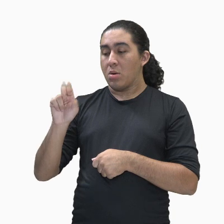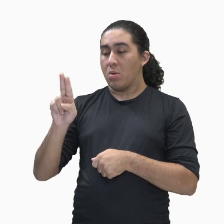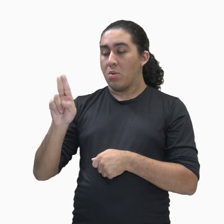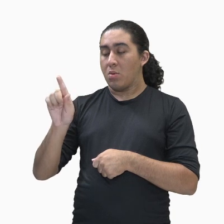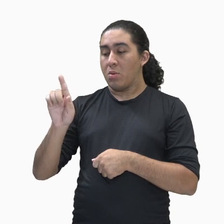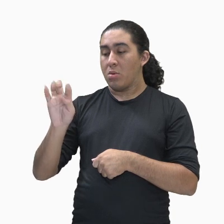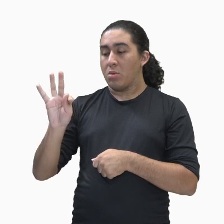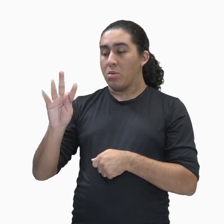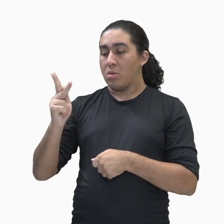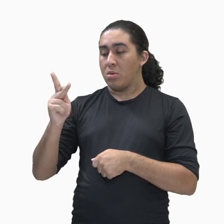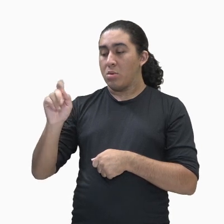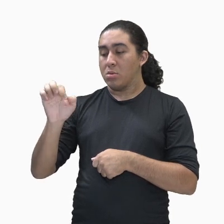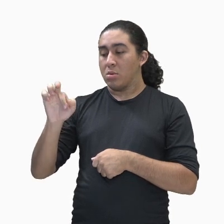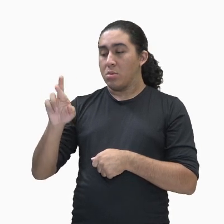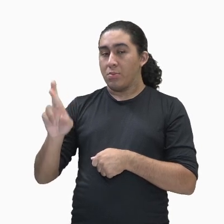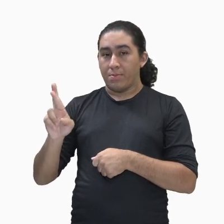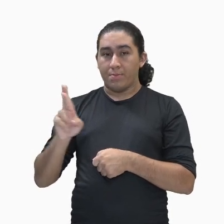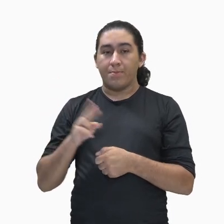stepmother.